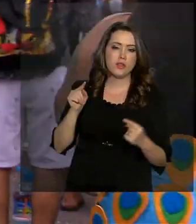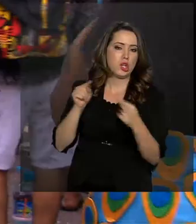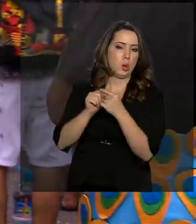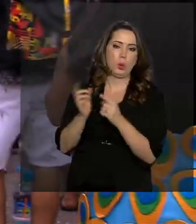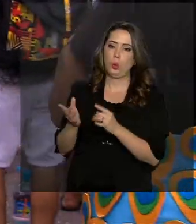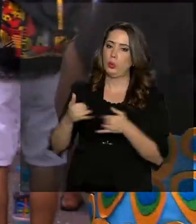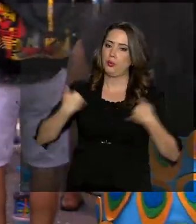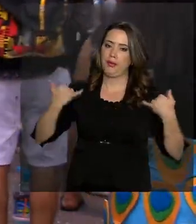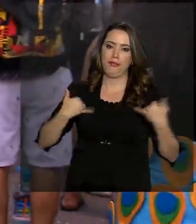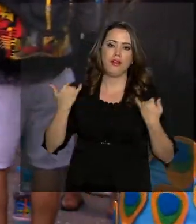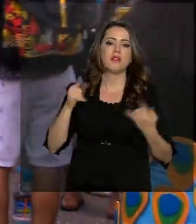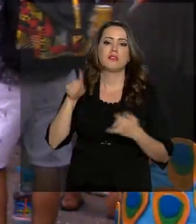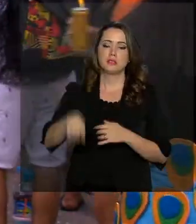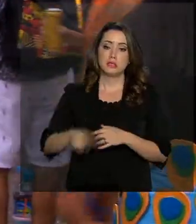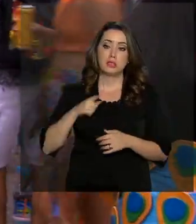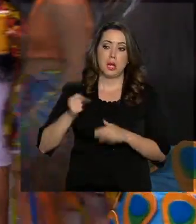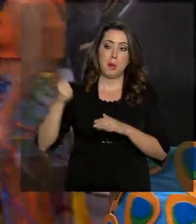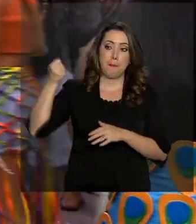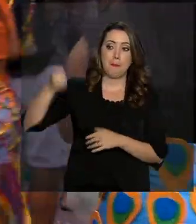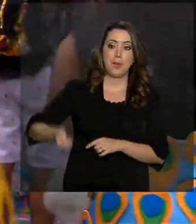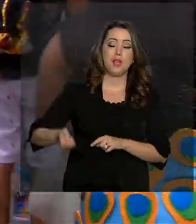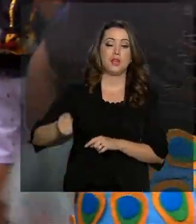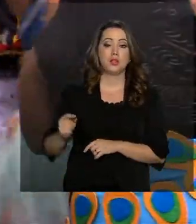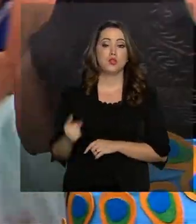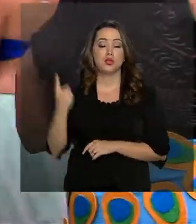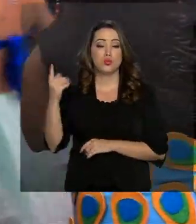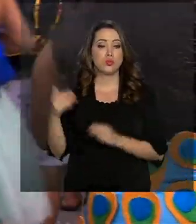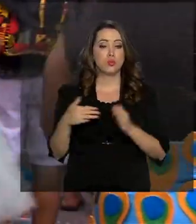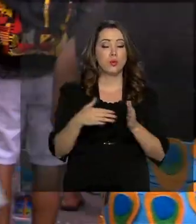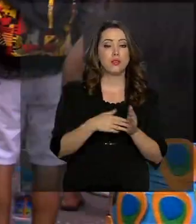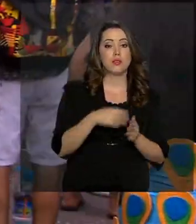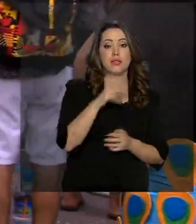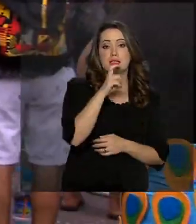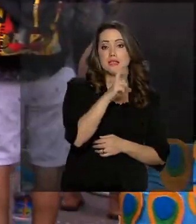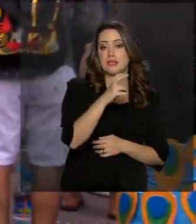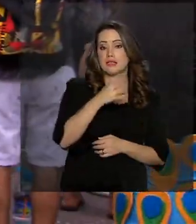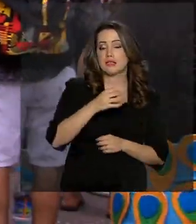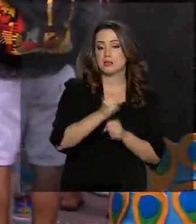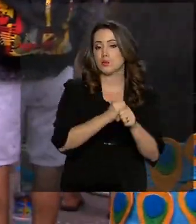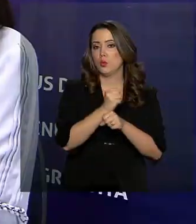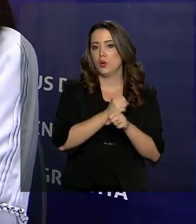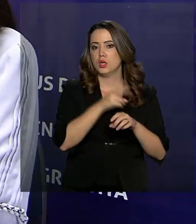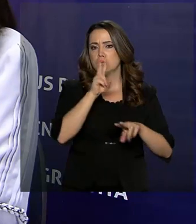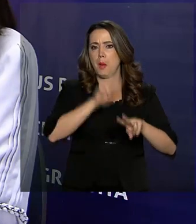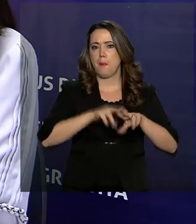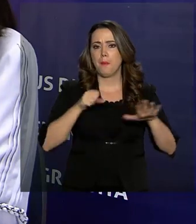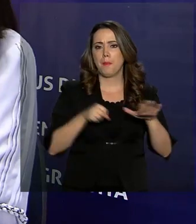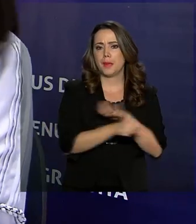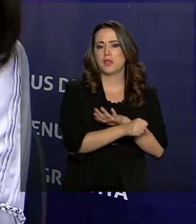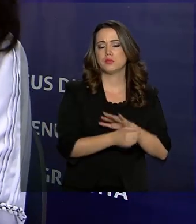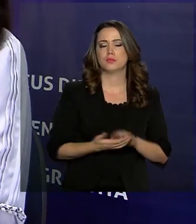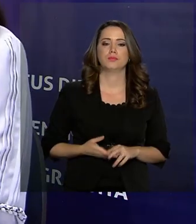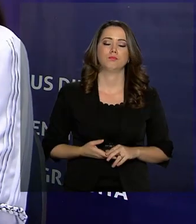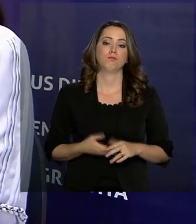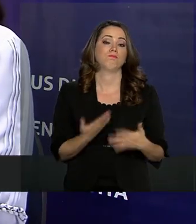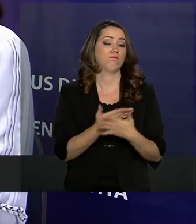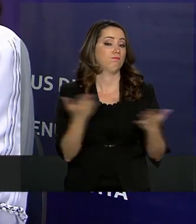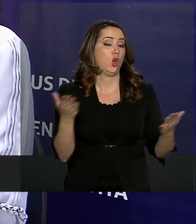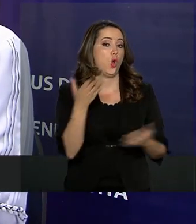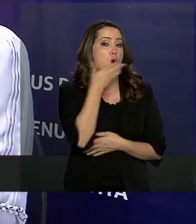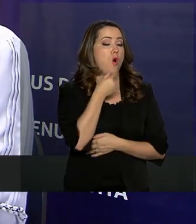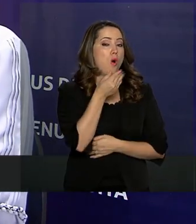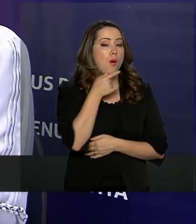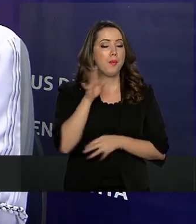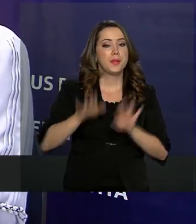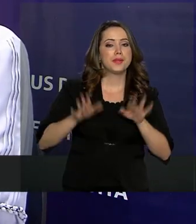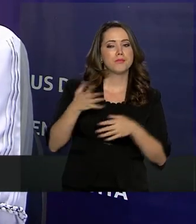parte da festa, está sujeito a uma pena que pode variar de 1 a 5 anos de prisão. Os homens que acham que